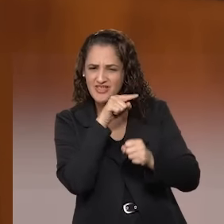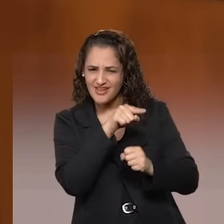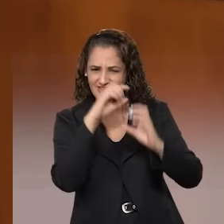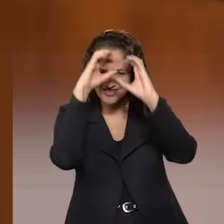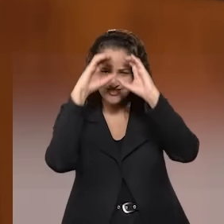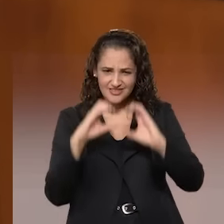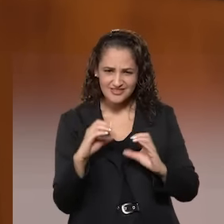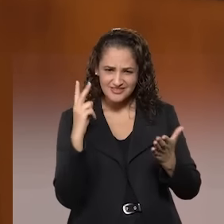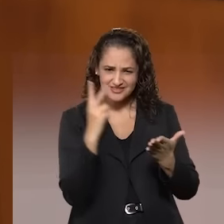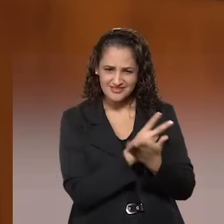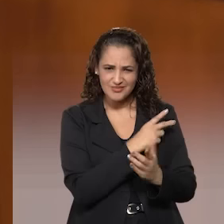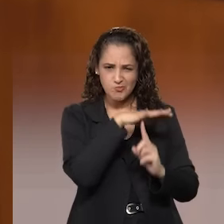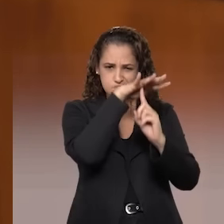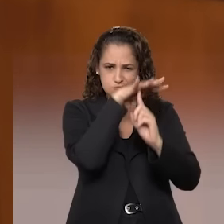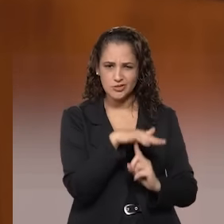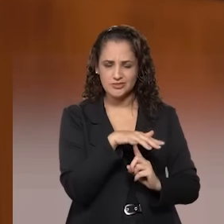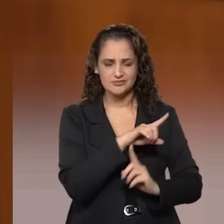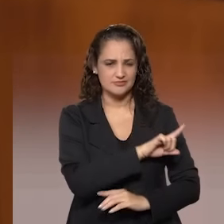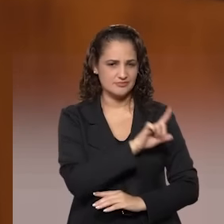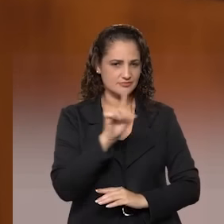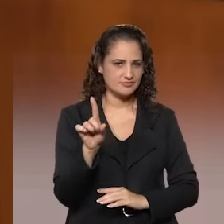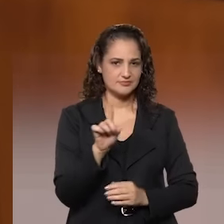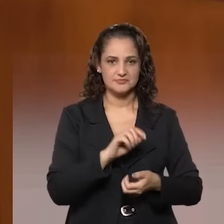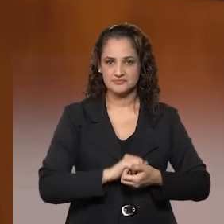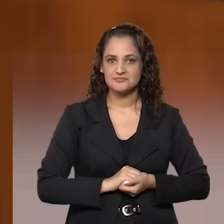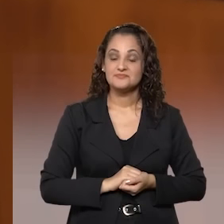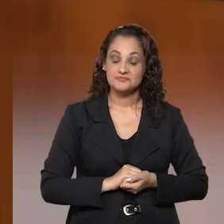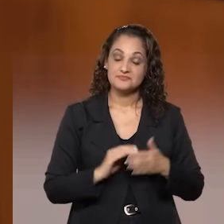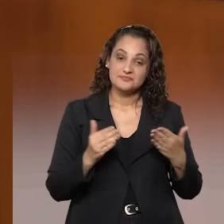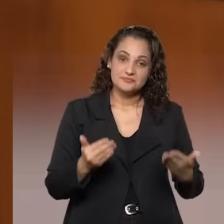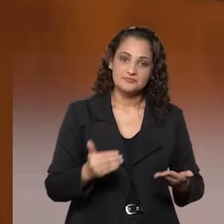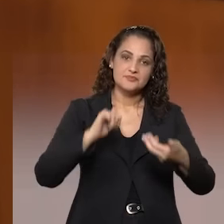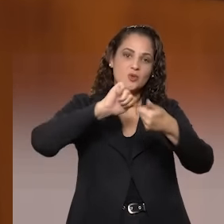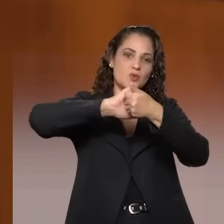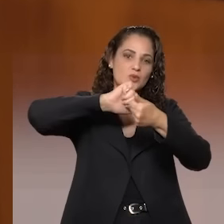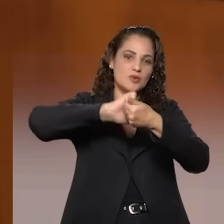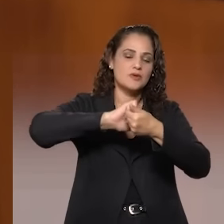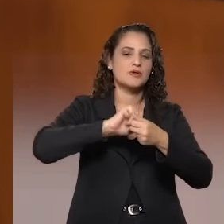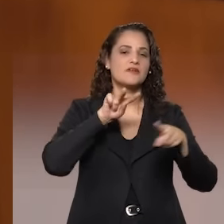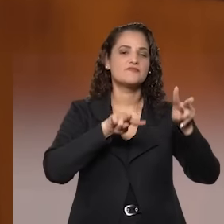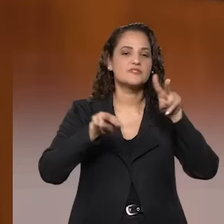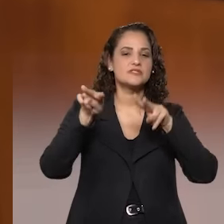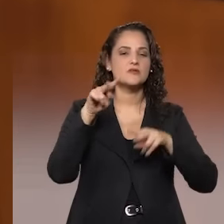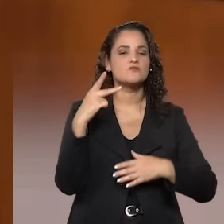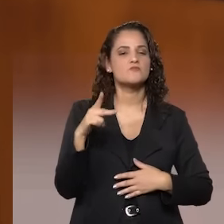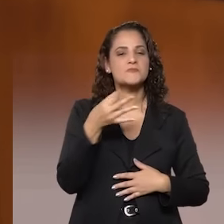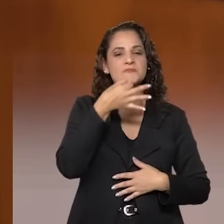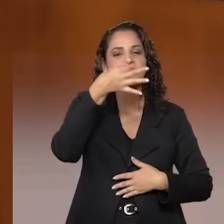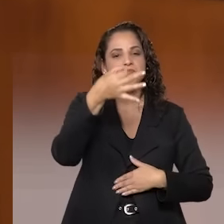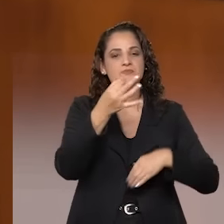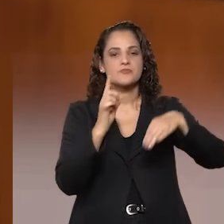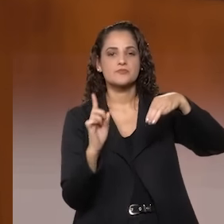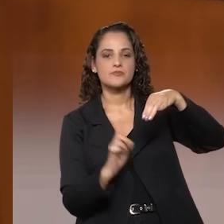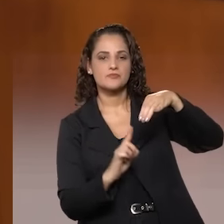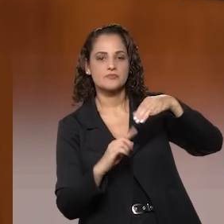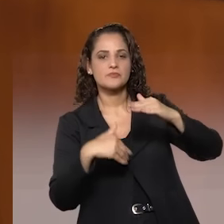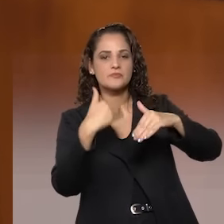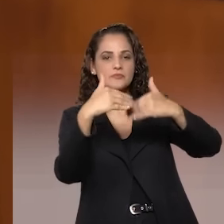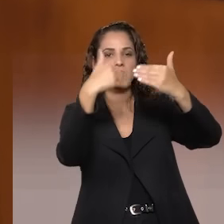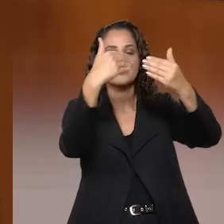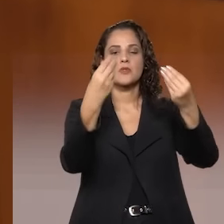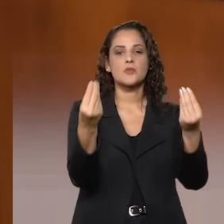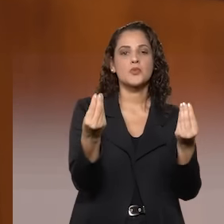então qualidade a visão do cliente a os processos de eh como o processo flui